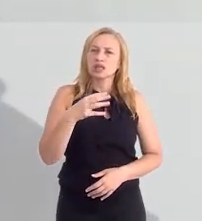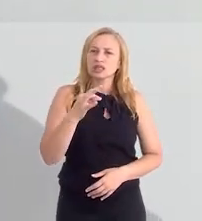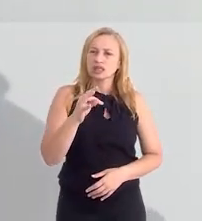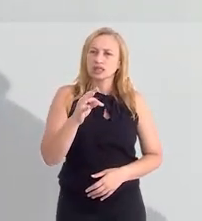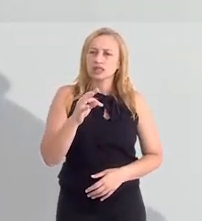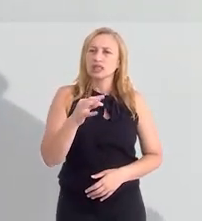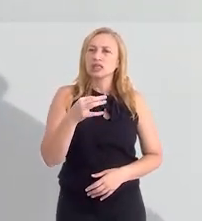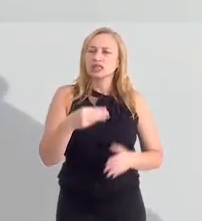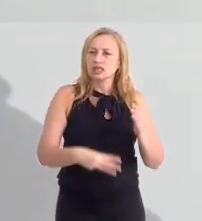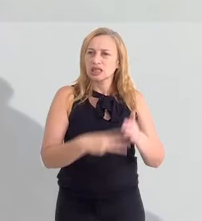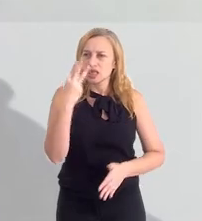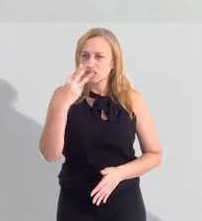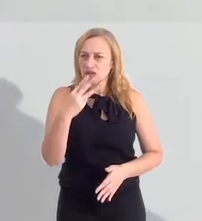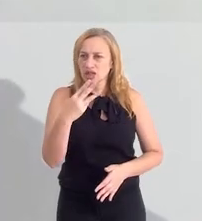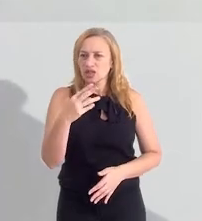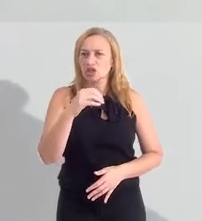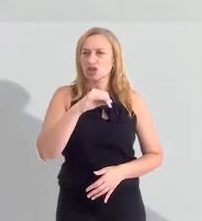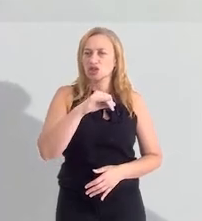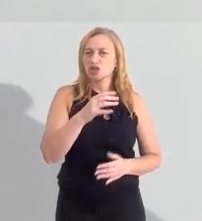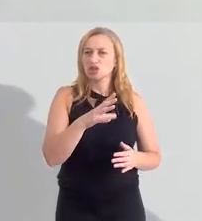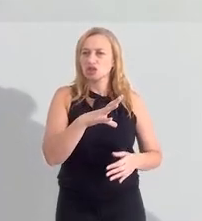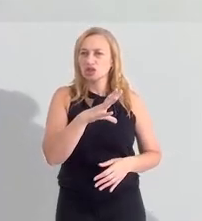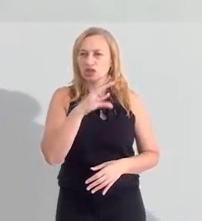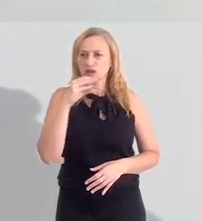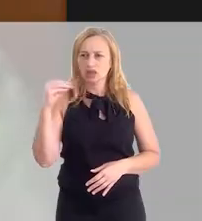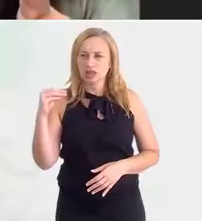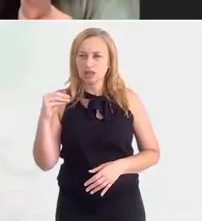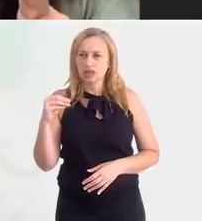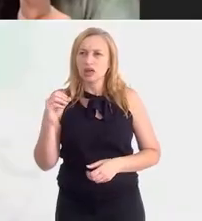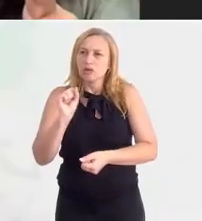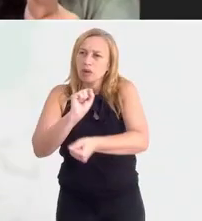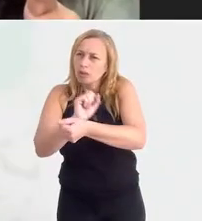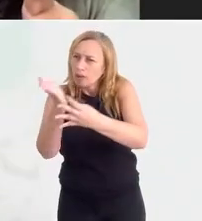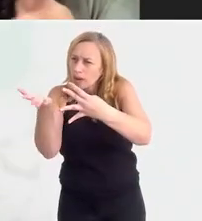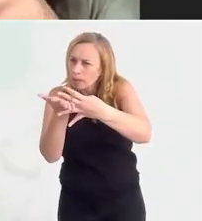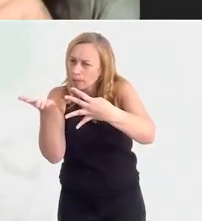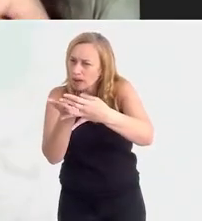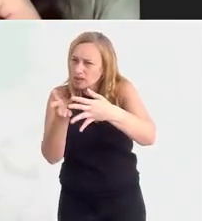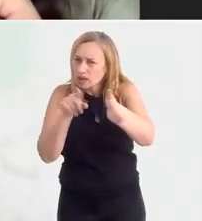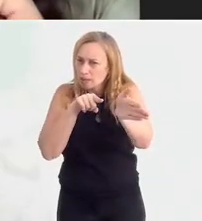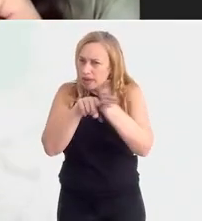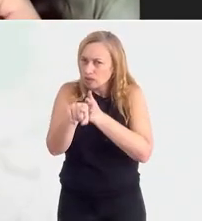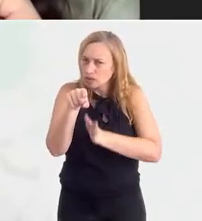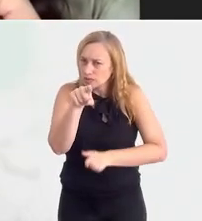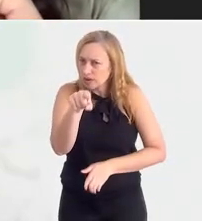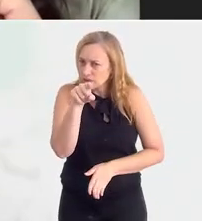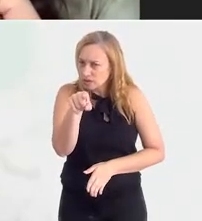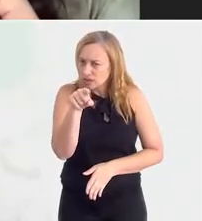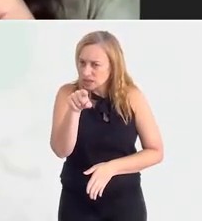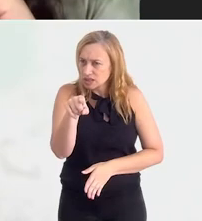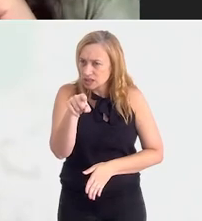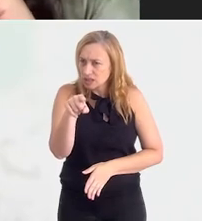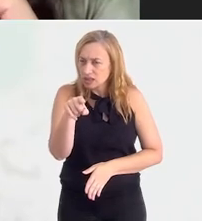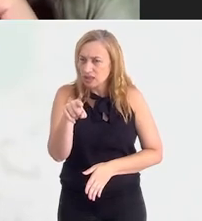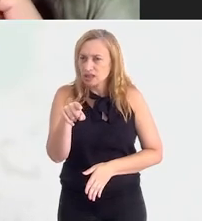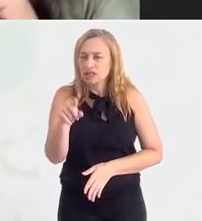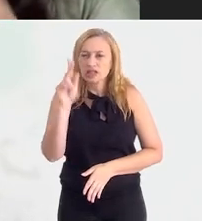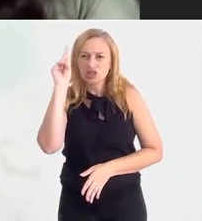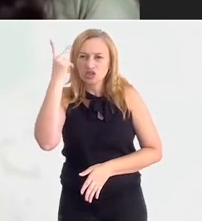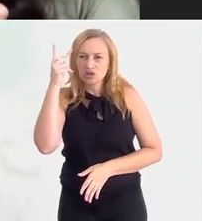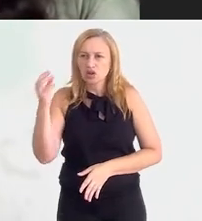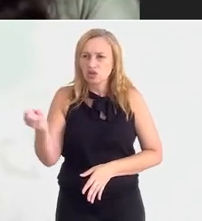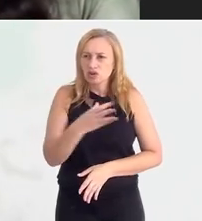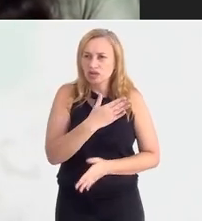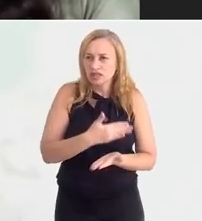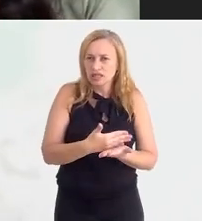juvenil e campeão de xadrez rápido, que são Deixa eu só três. dar uma pausa aqui, que eu quero fazer uma pergunta para você antes de você ingressar nessa